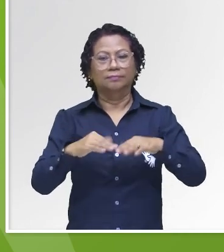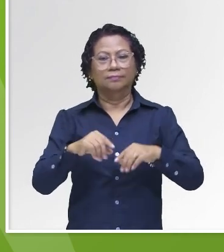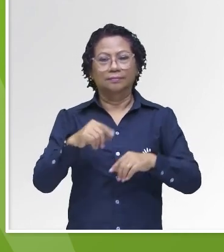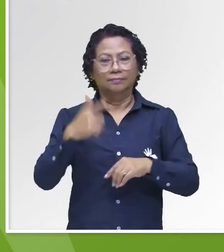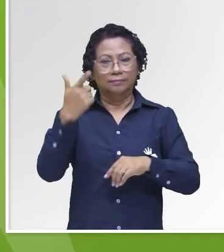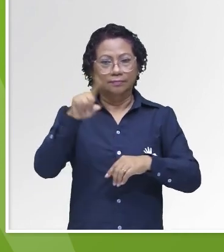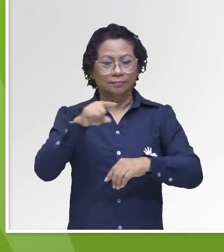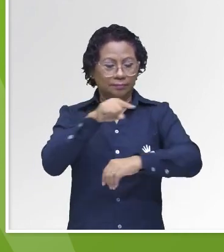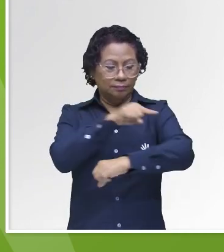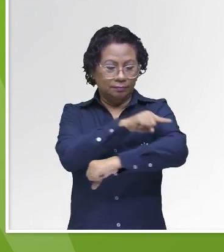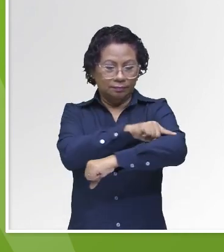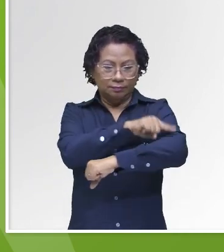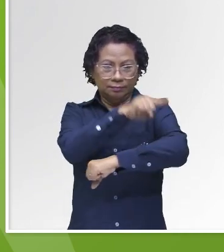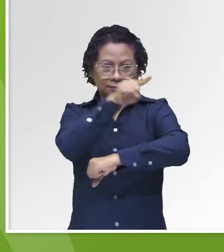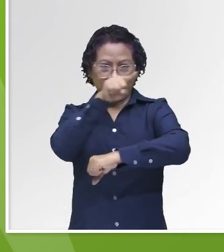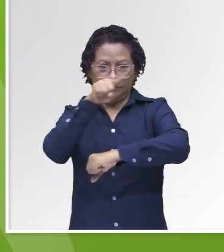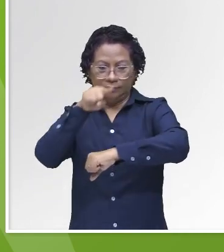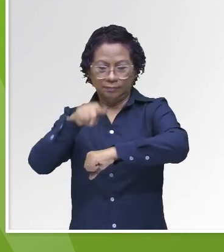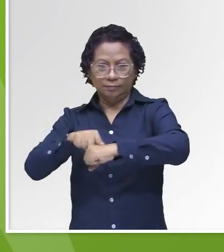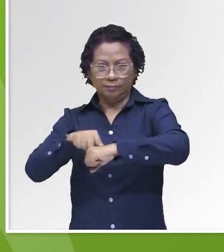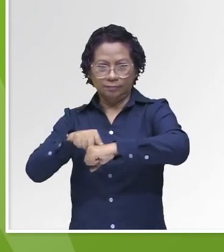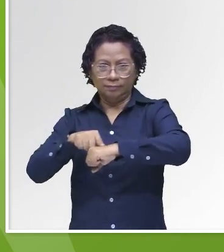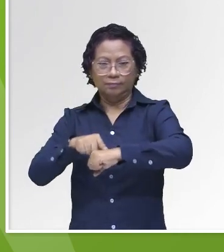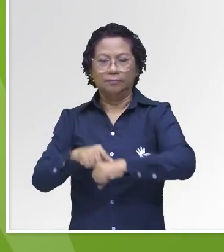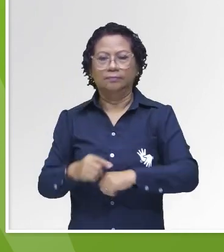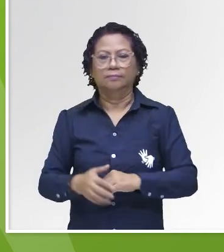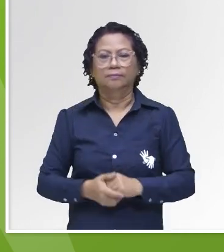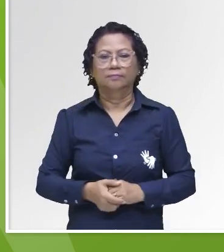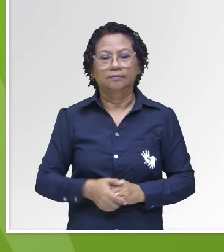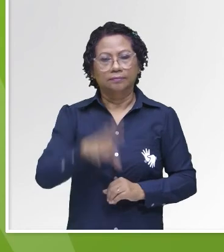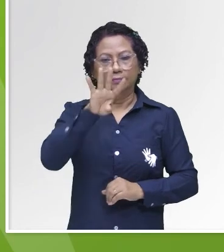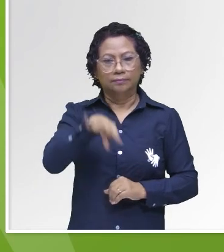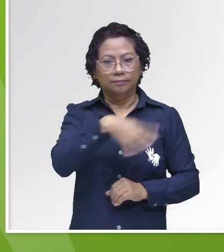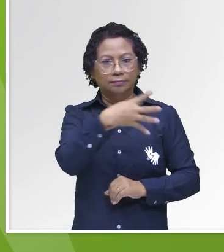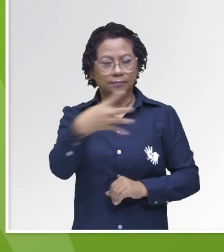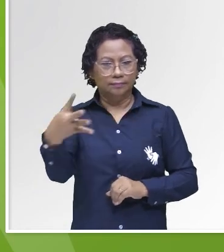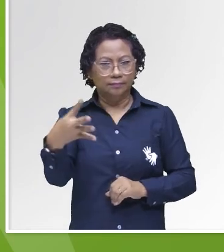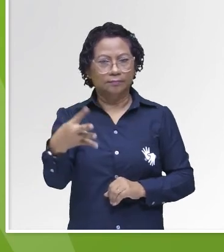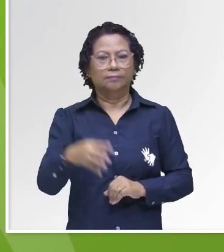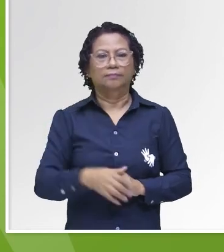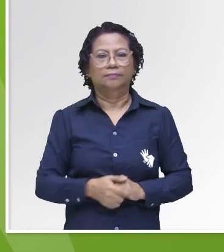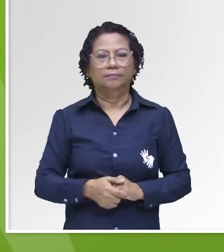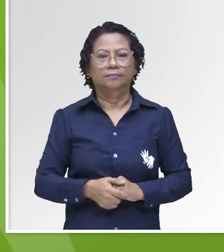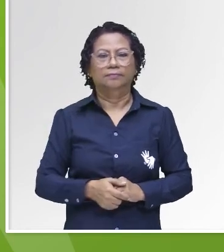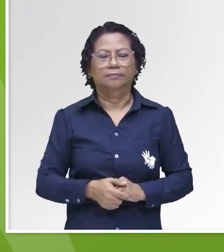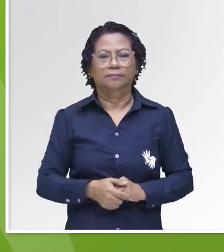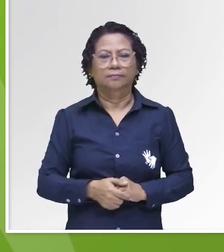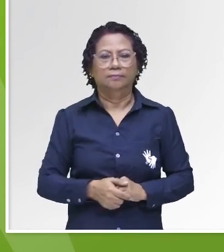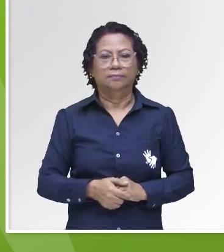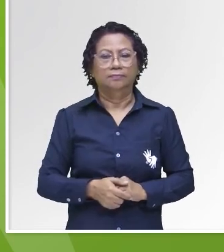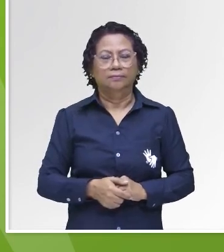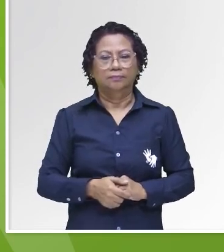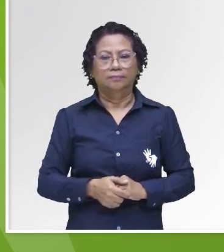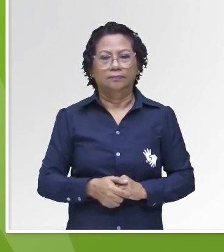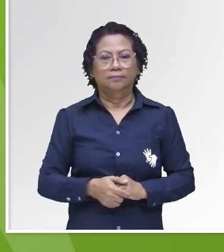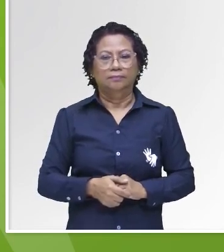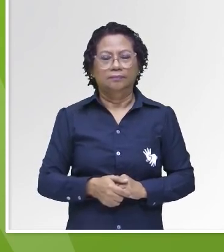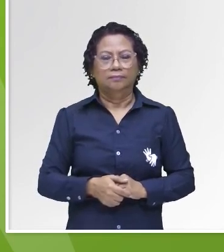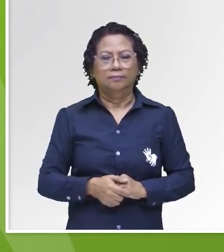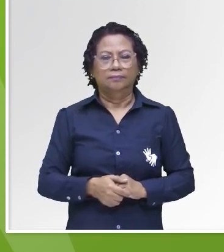novamente. A conclusão é o seguinte, que o alcance